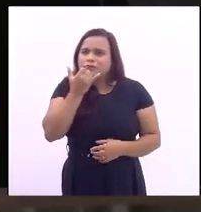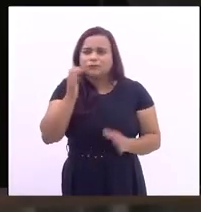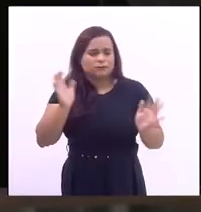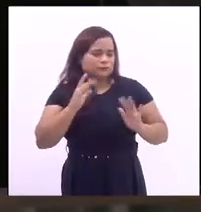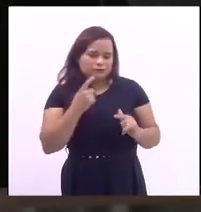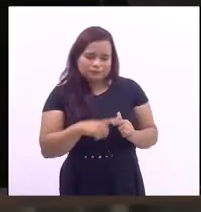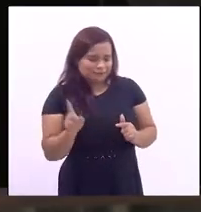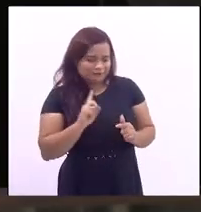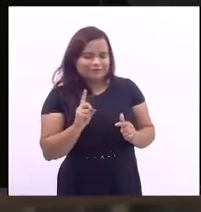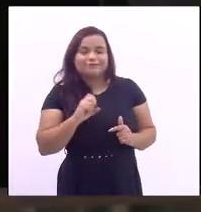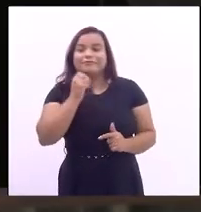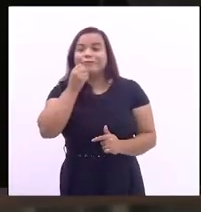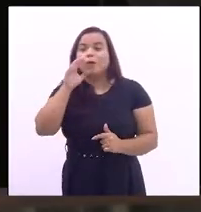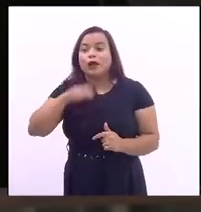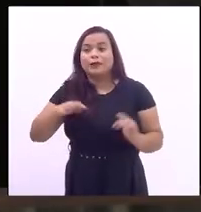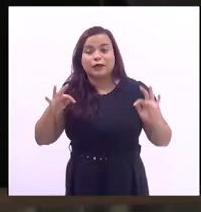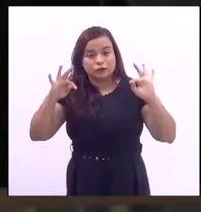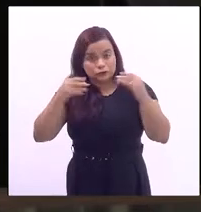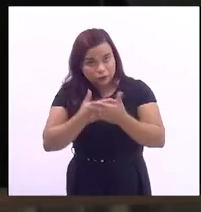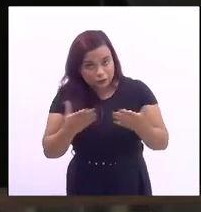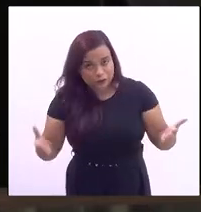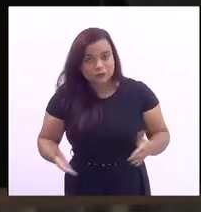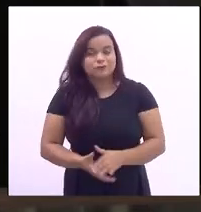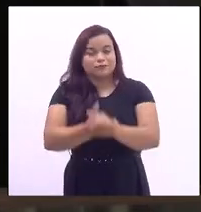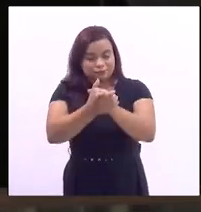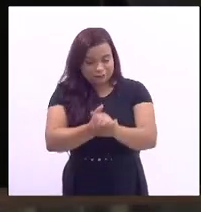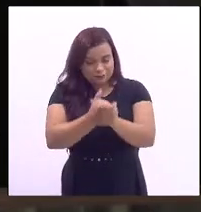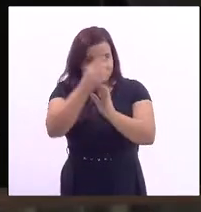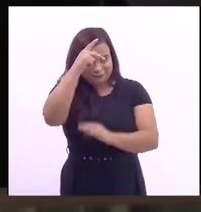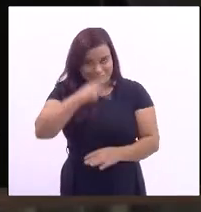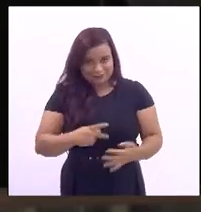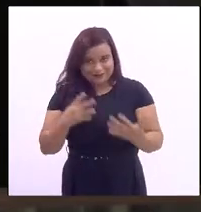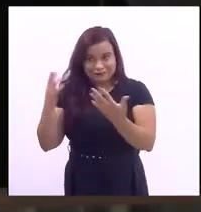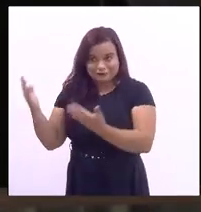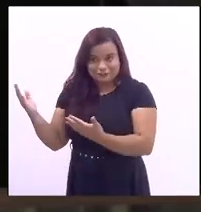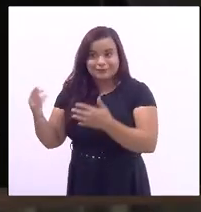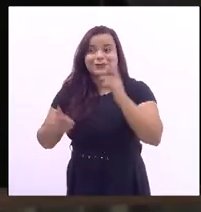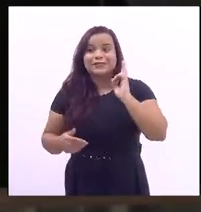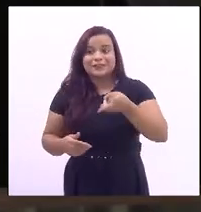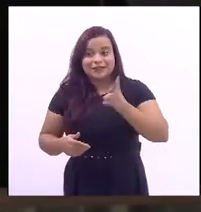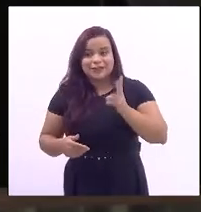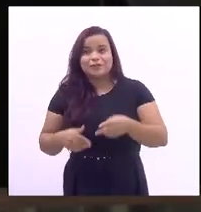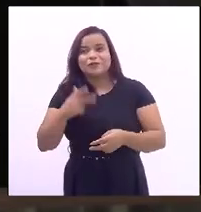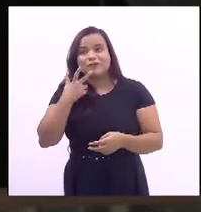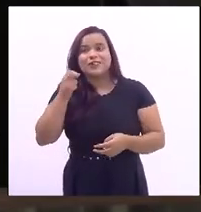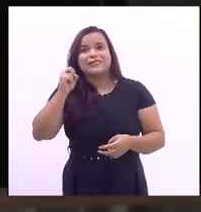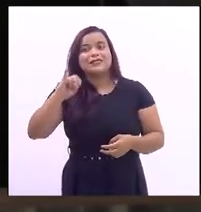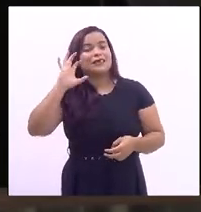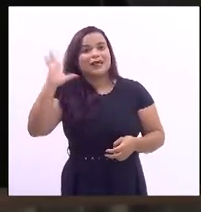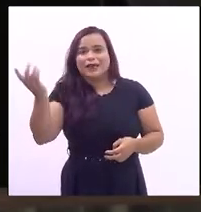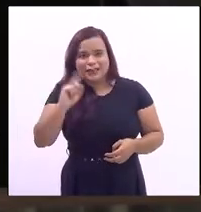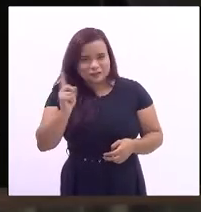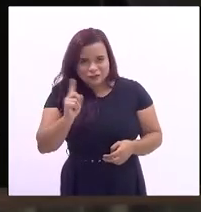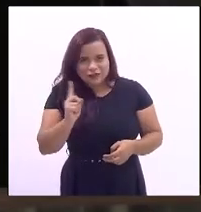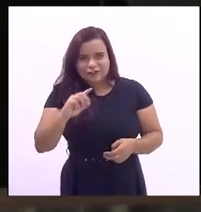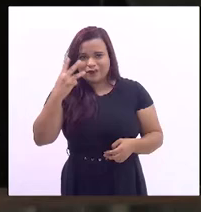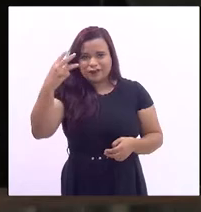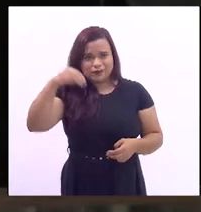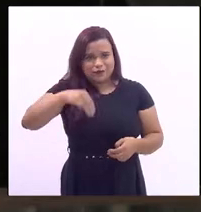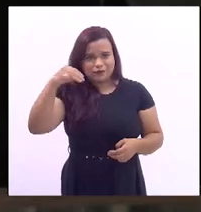a todas e todos eu queria cumprimentar o nosso presidente que sempre nos diz que se não resolver em três minutos